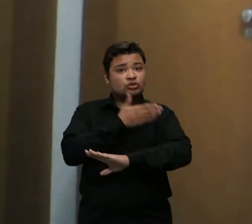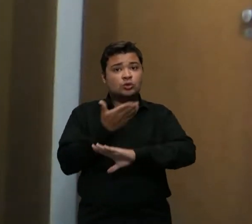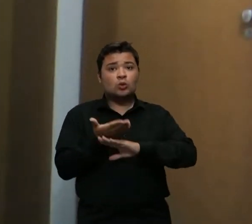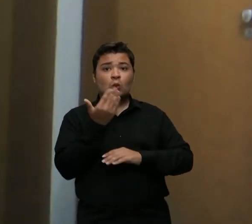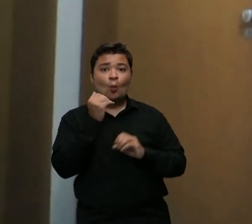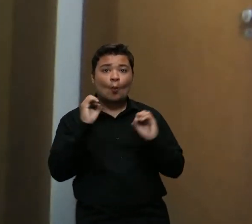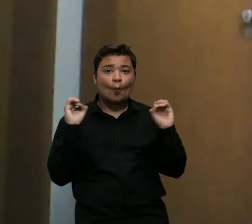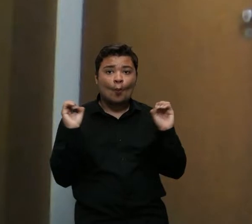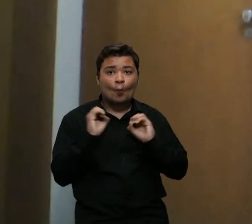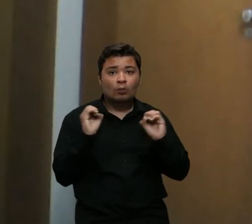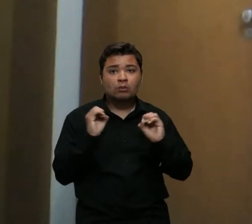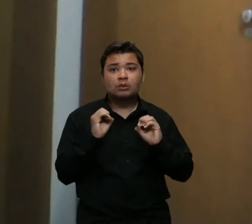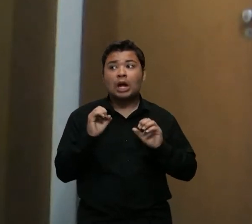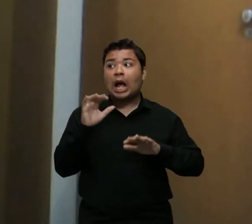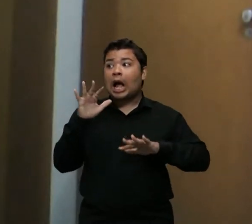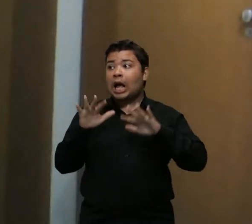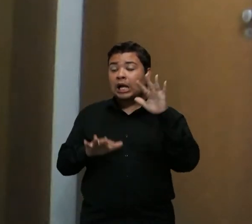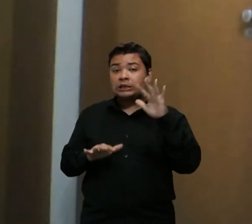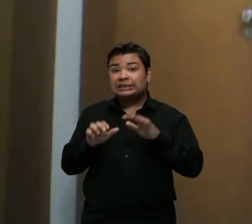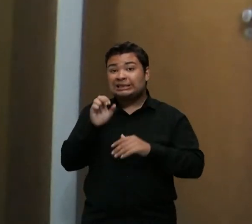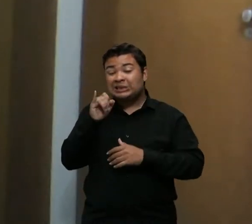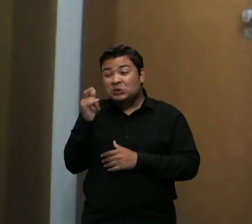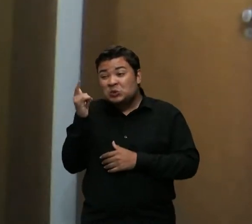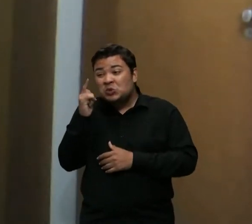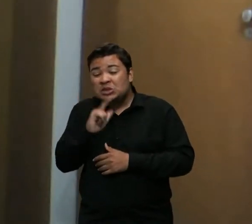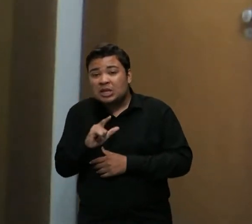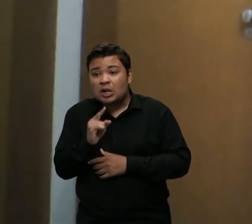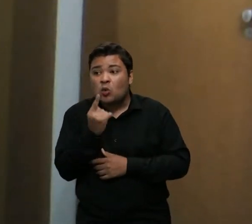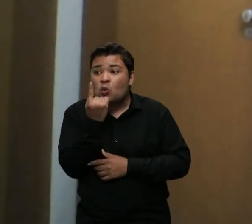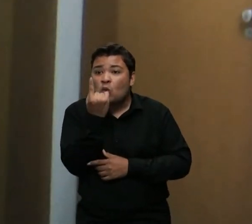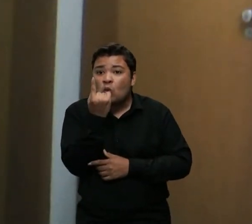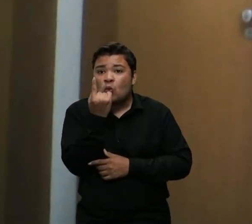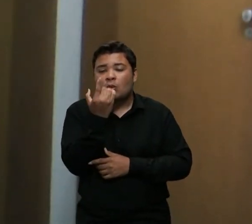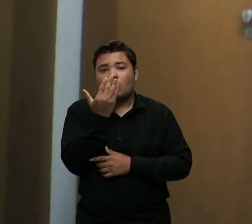muito, faz apenas uma refeição. Então, perceba